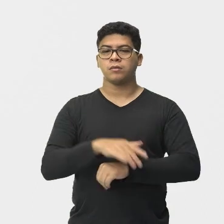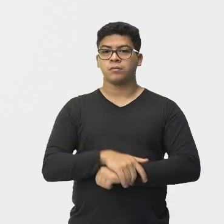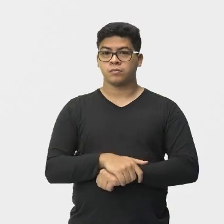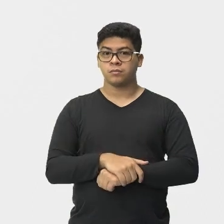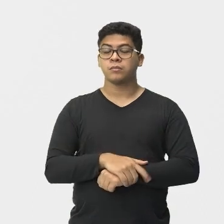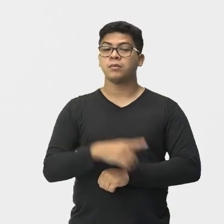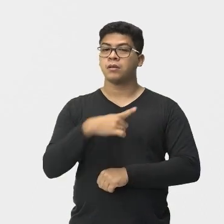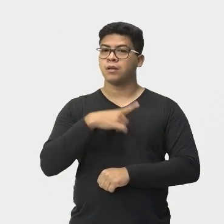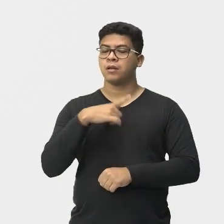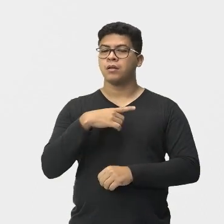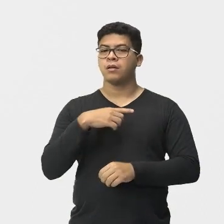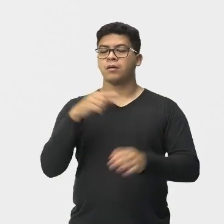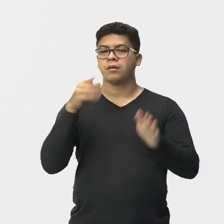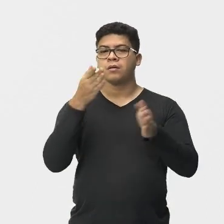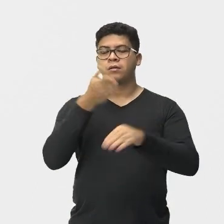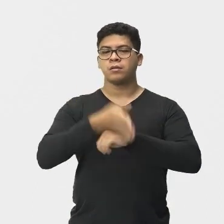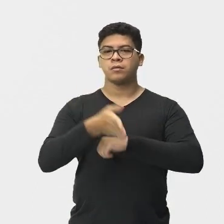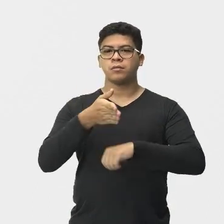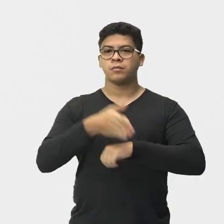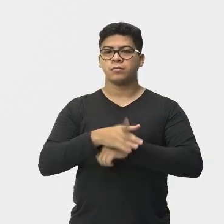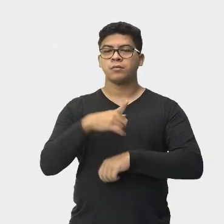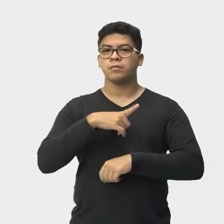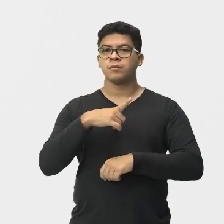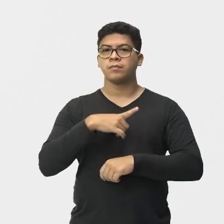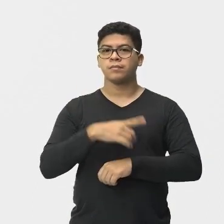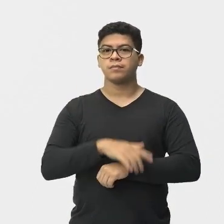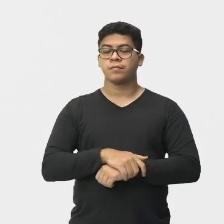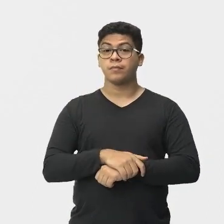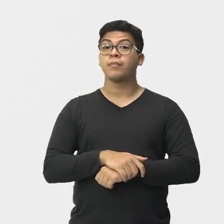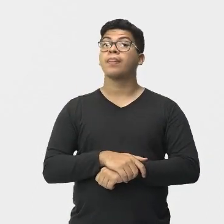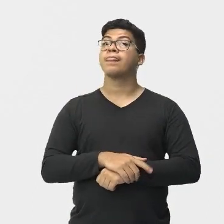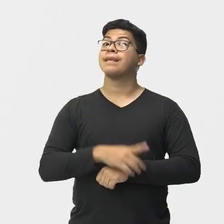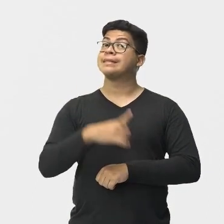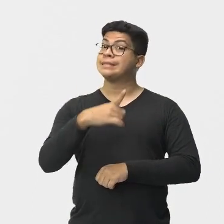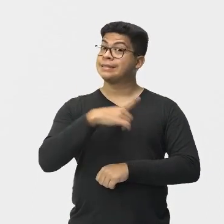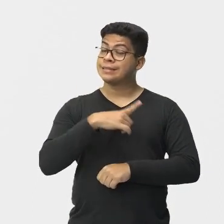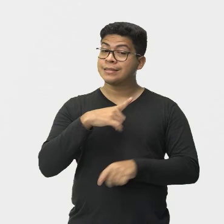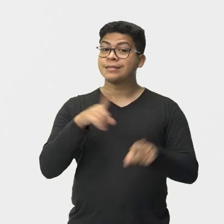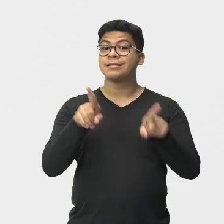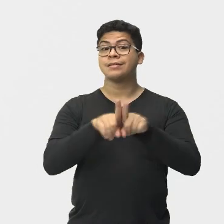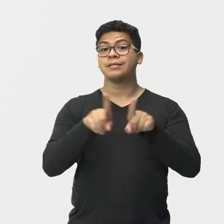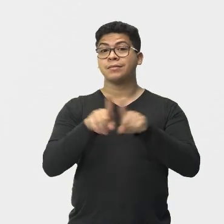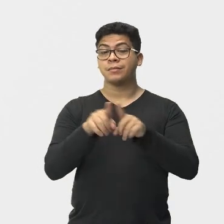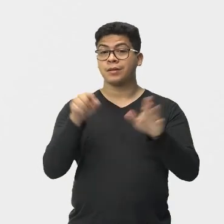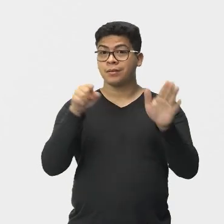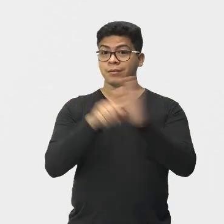no chat. Já a gente volta para a nossa correção. Temos a terceira questão.